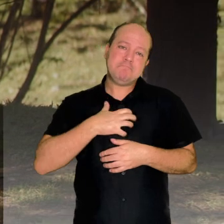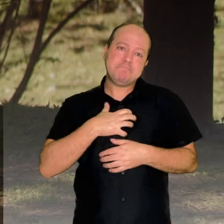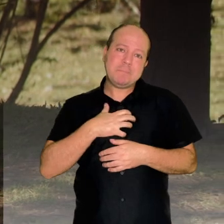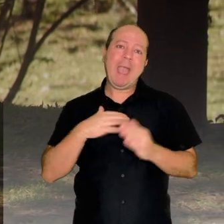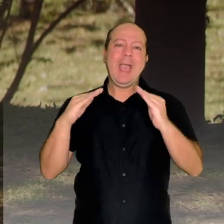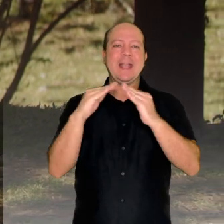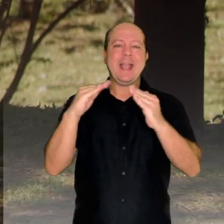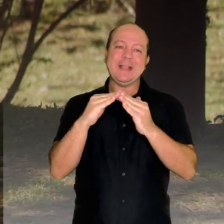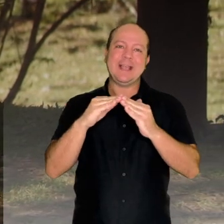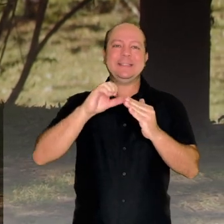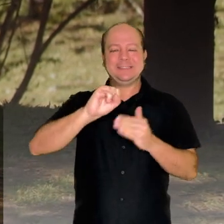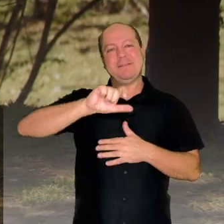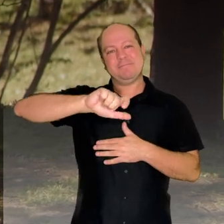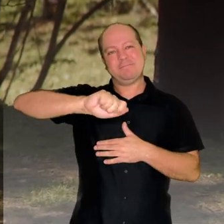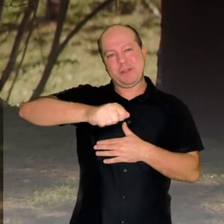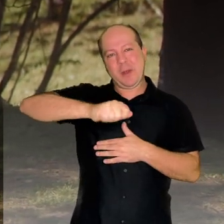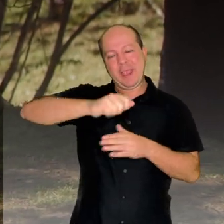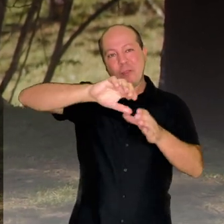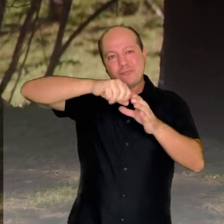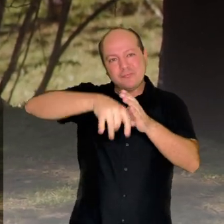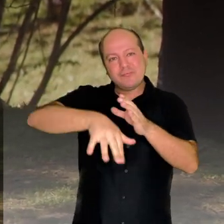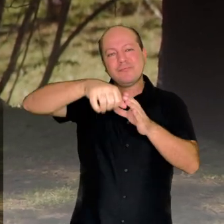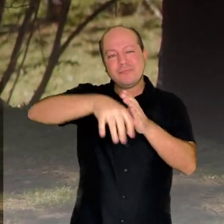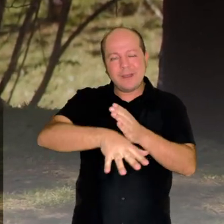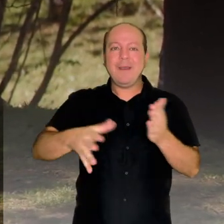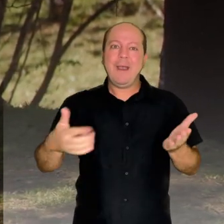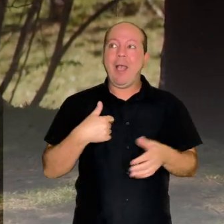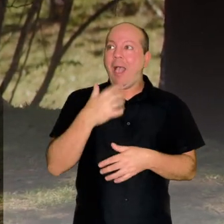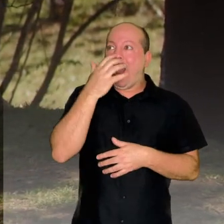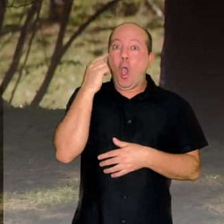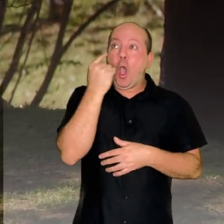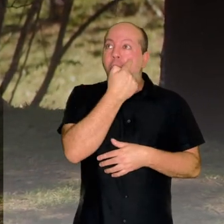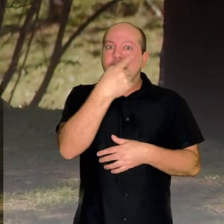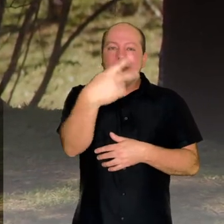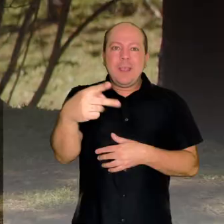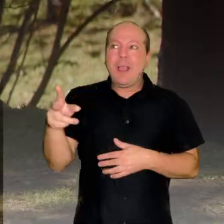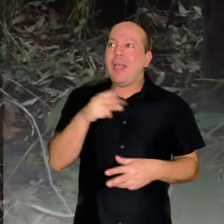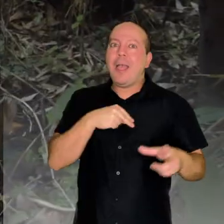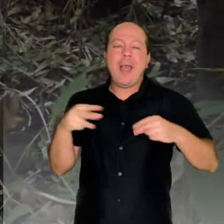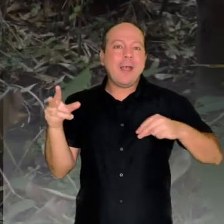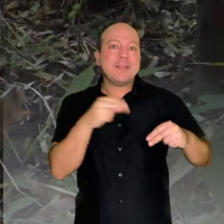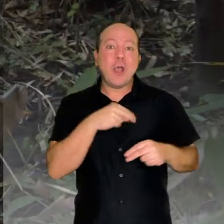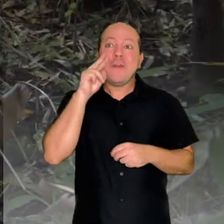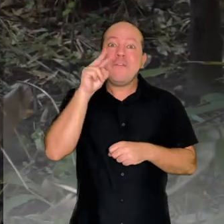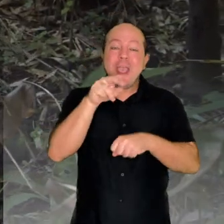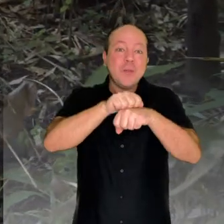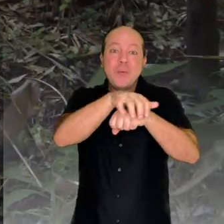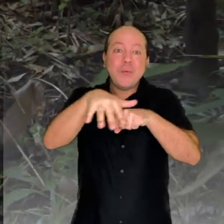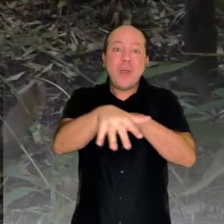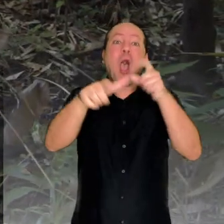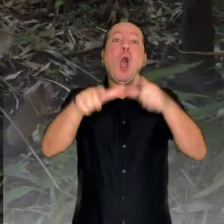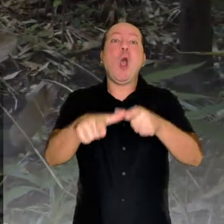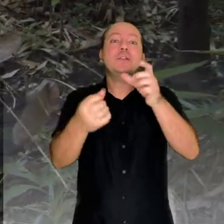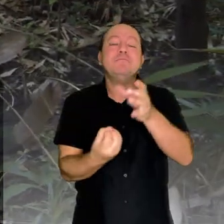dessas crianças através da torneira, que é o caminho comum que eles conhecem. É surreal ver nos olhos deles, eles falam, nossa, eu estou enxergando uma nascente,